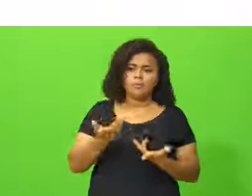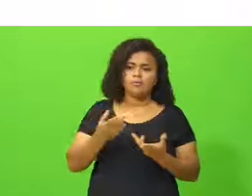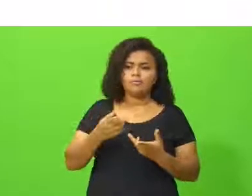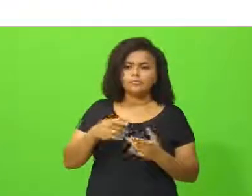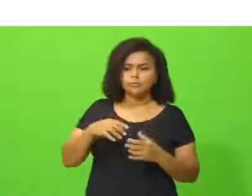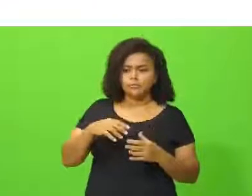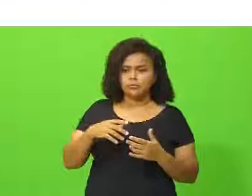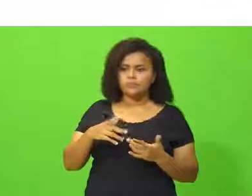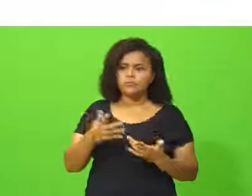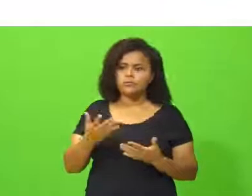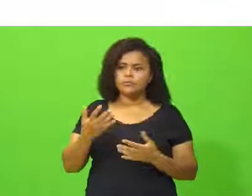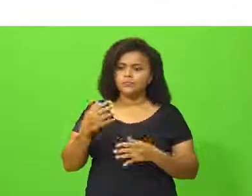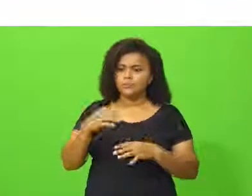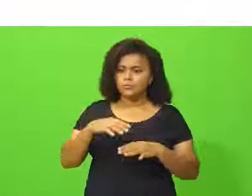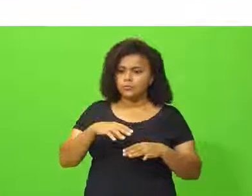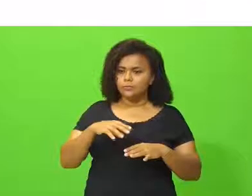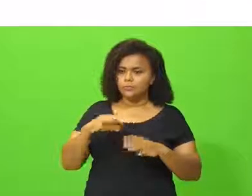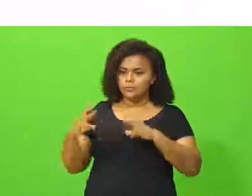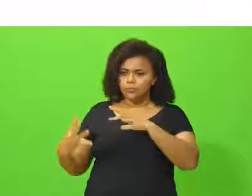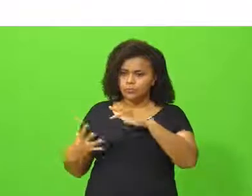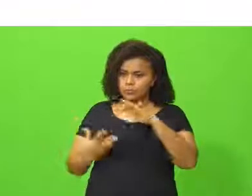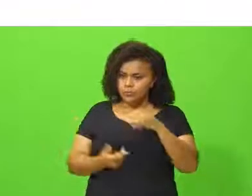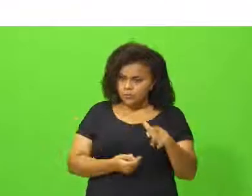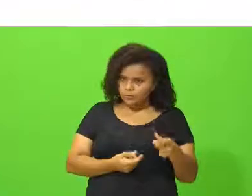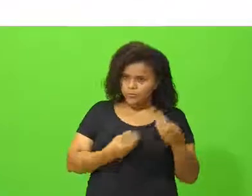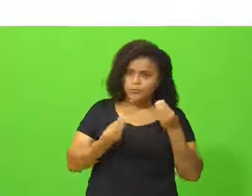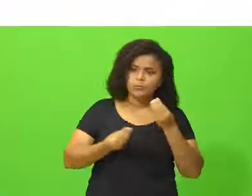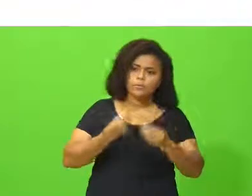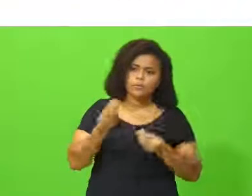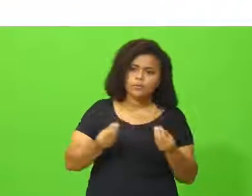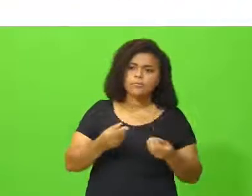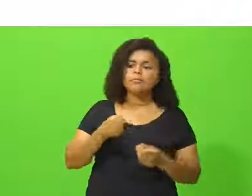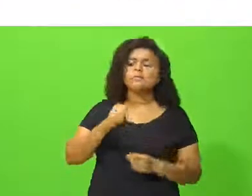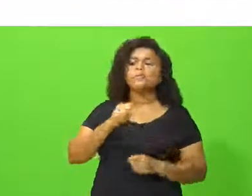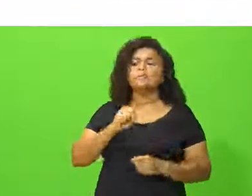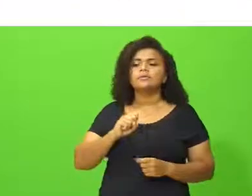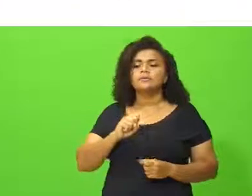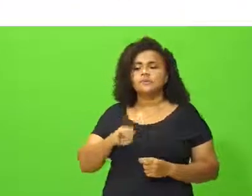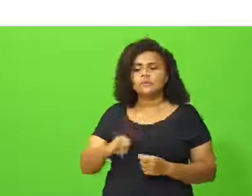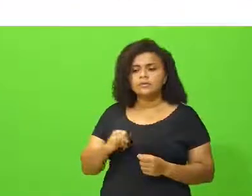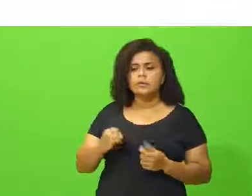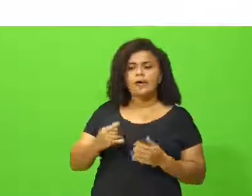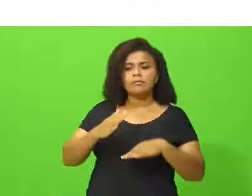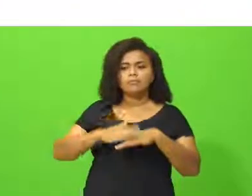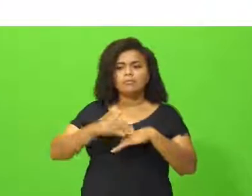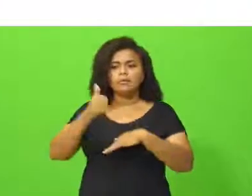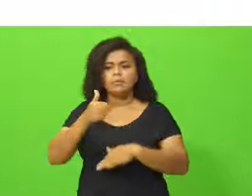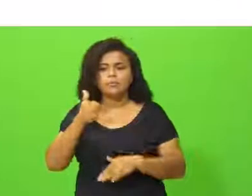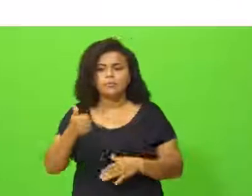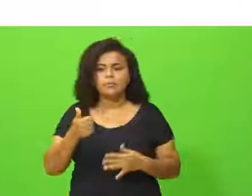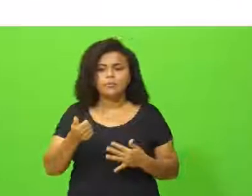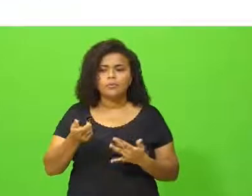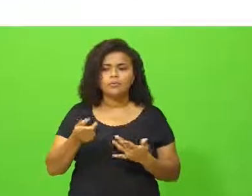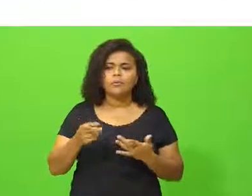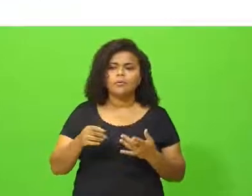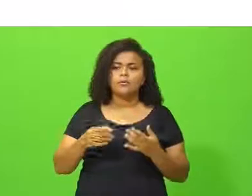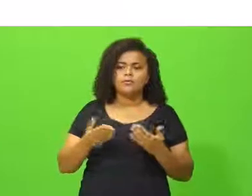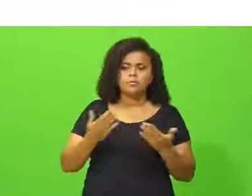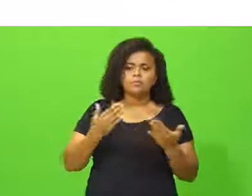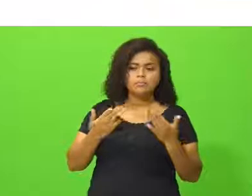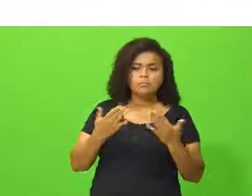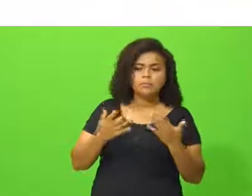impacto positivo ou benéfico? Quando a ação resulta na melhoria da qualidade de um fator ou parâmetro